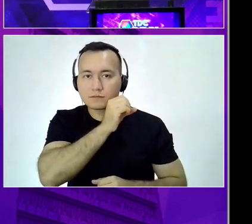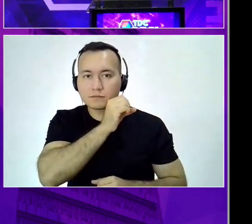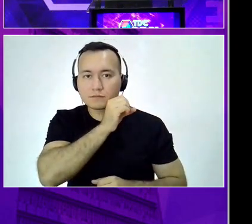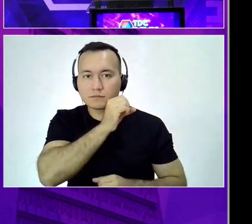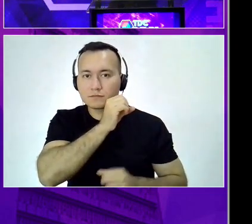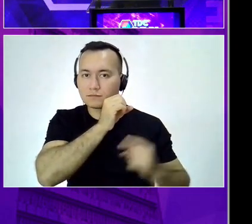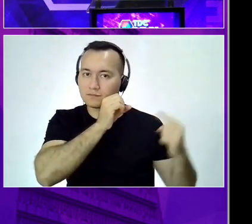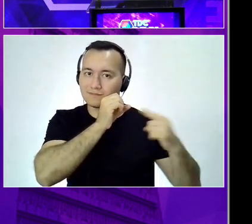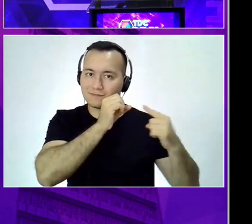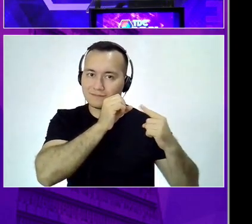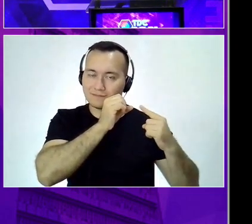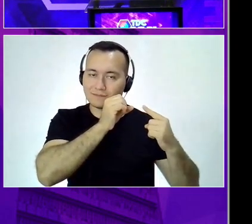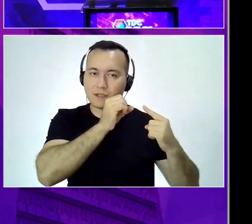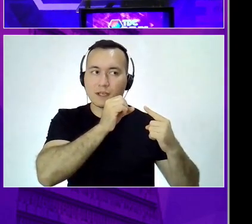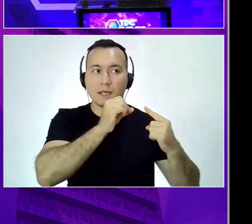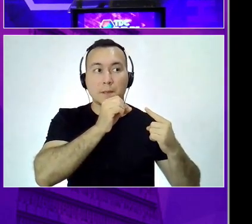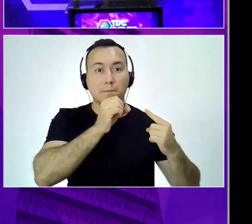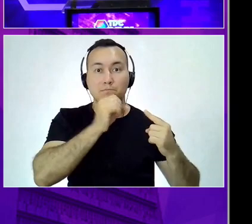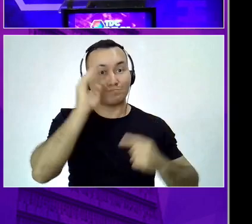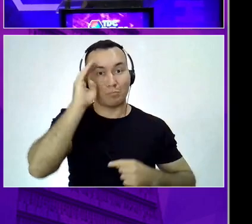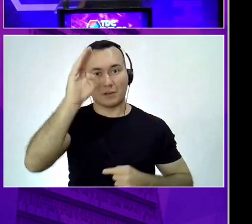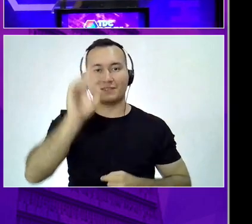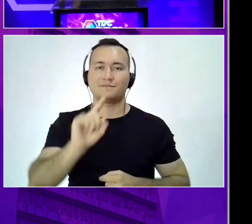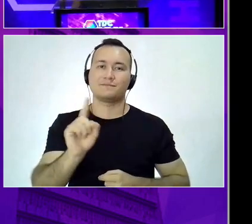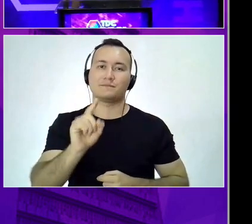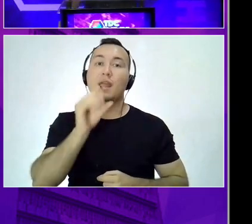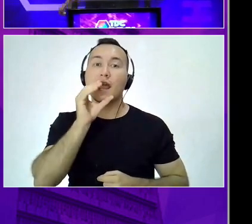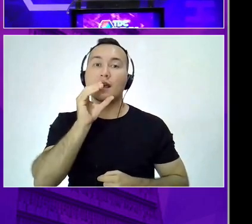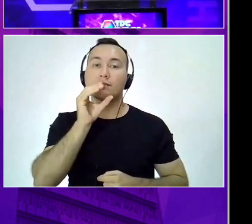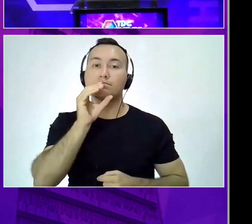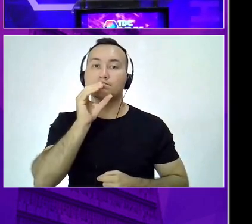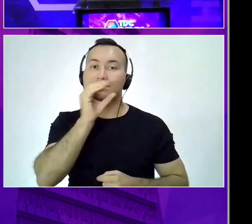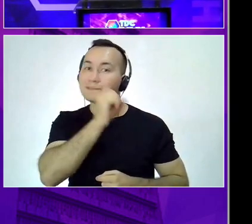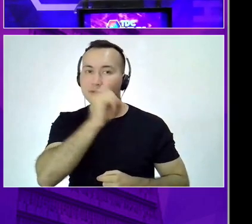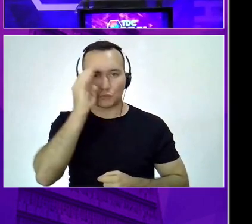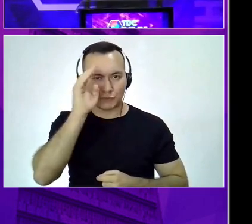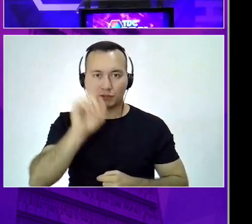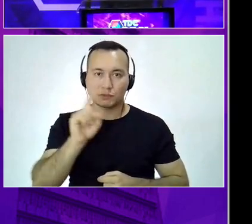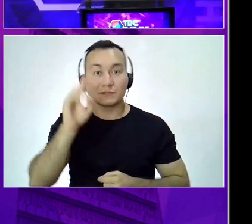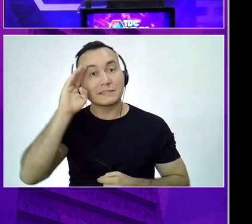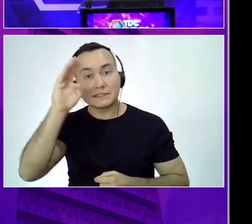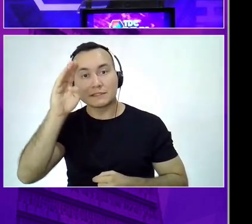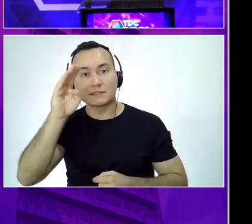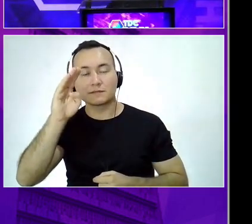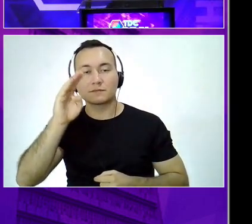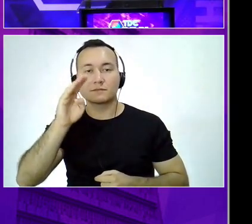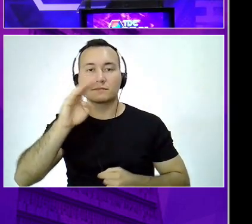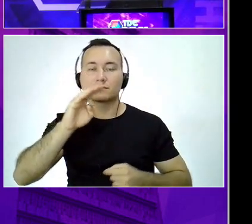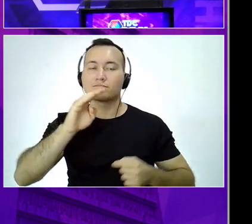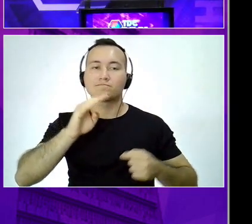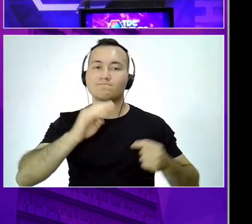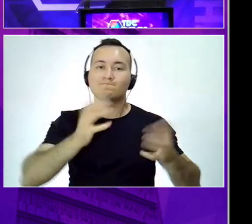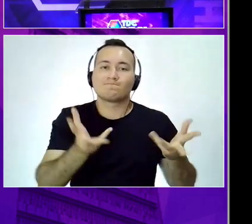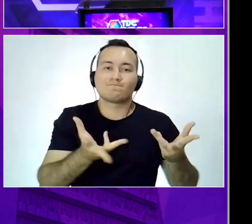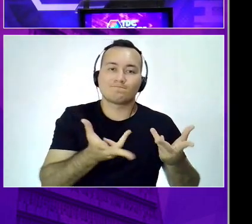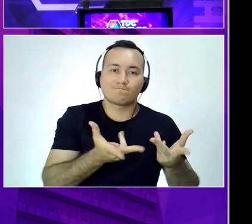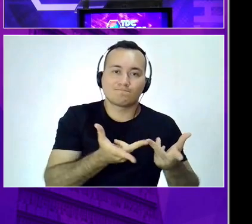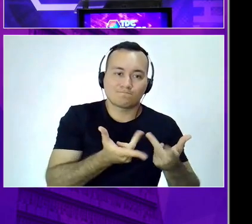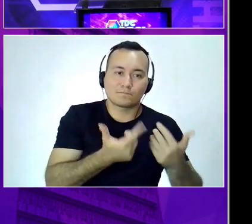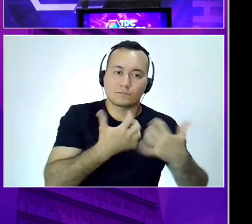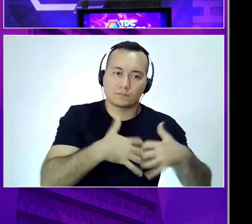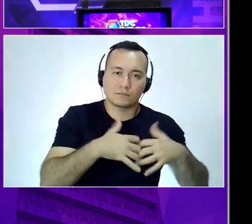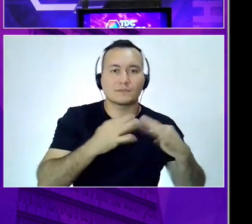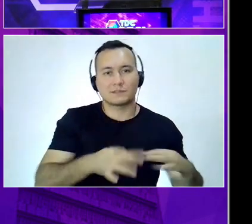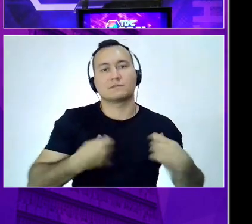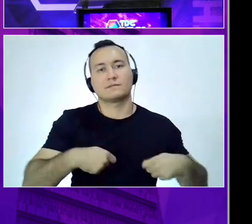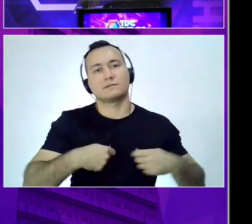acontecer, né? Outra coisa que é importante para você que está na área de gestão, lembrando, você